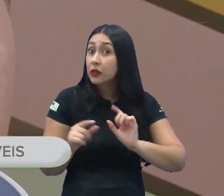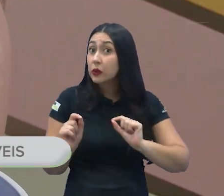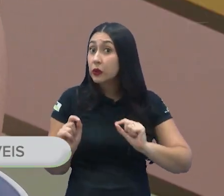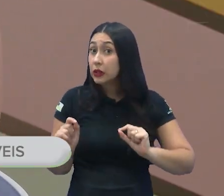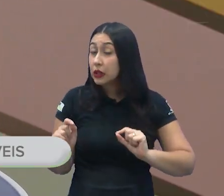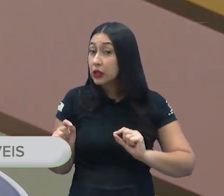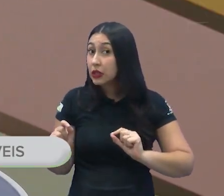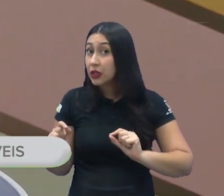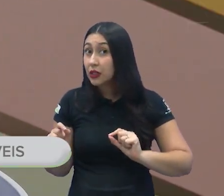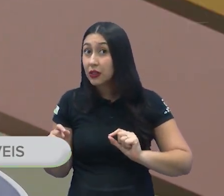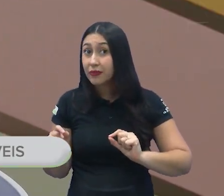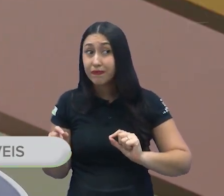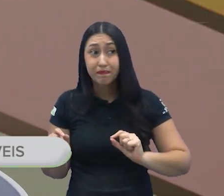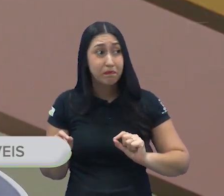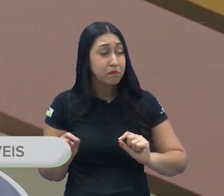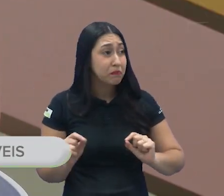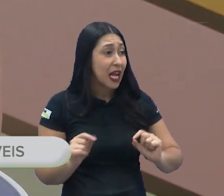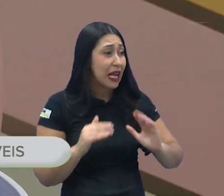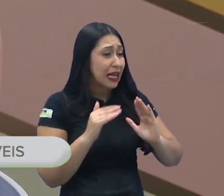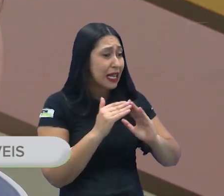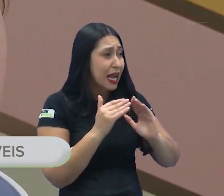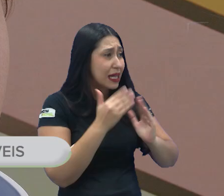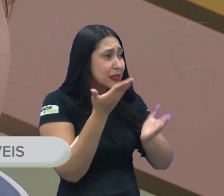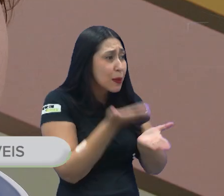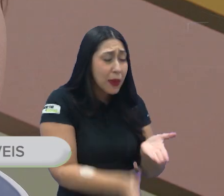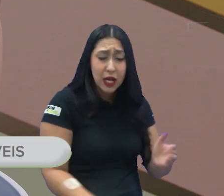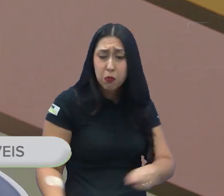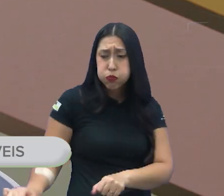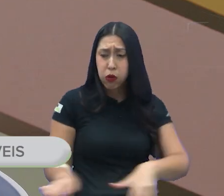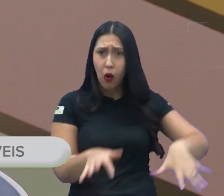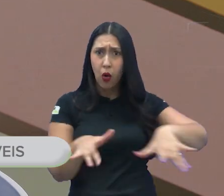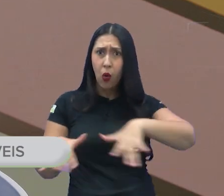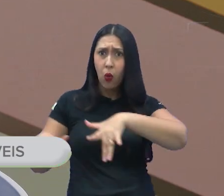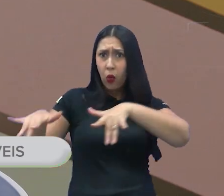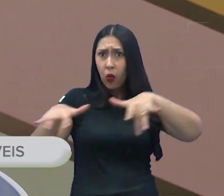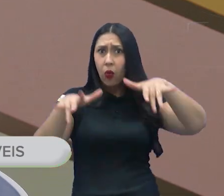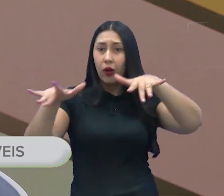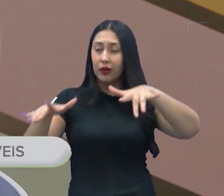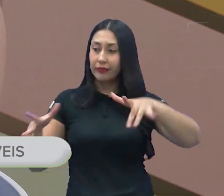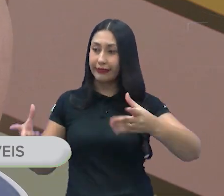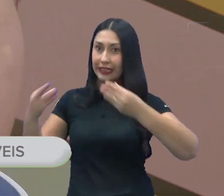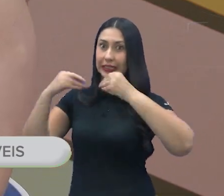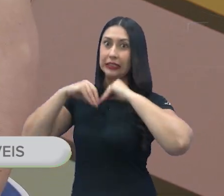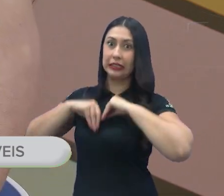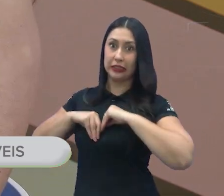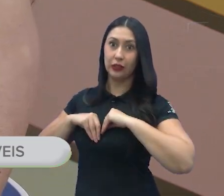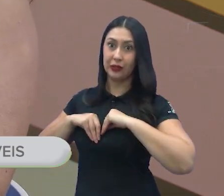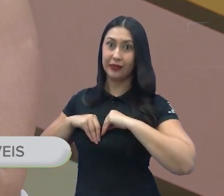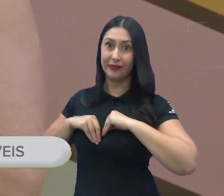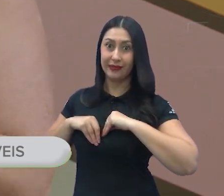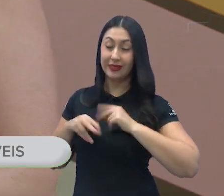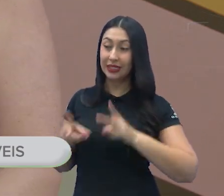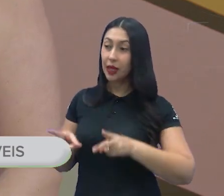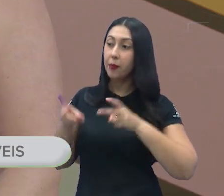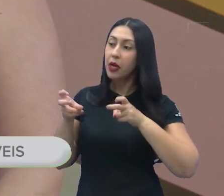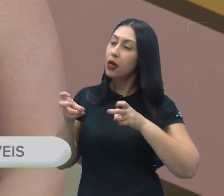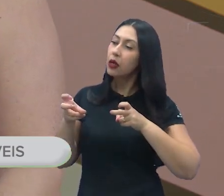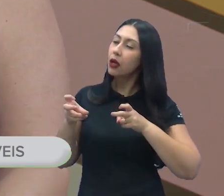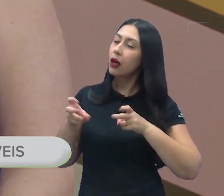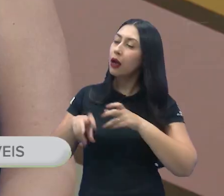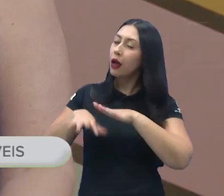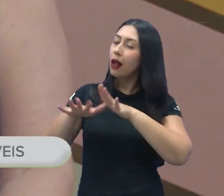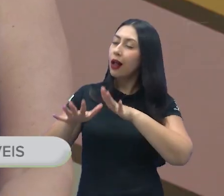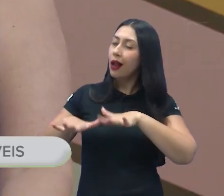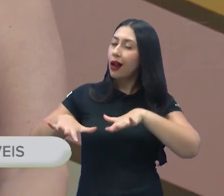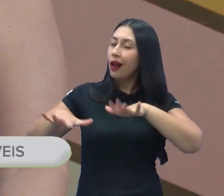pessoas perdem tudo, né? Esse é o mundo interno do fleumático. Você olha para ele, parece que está tudo bem. É